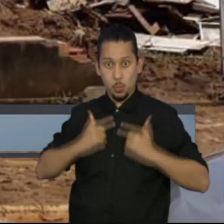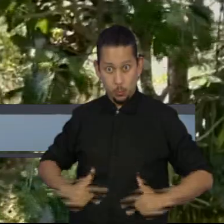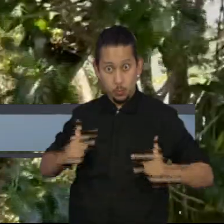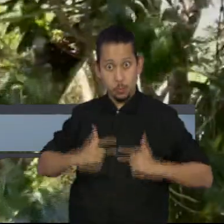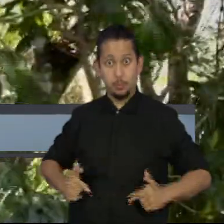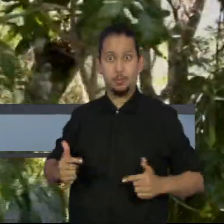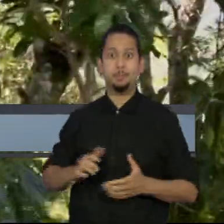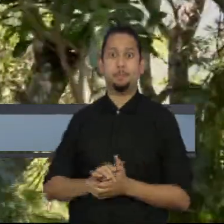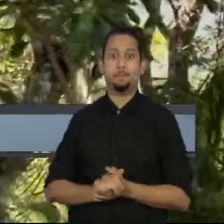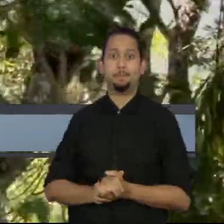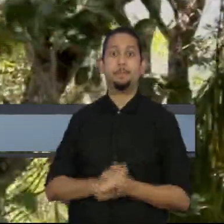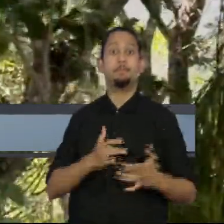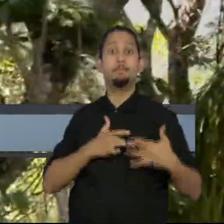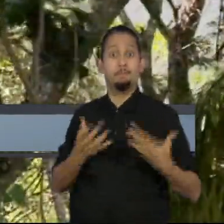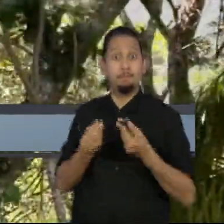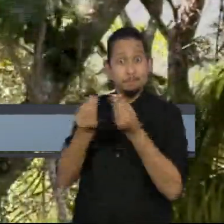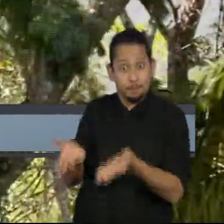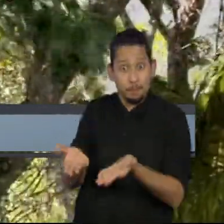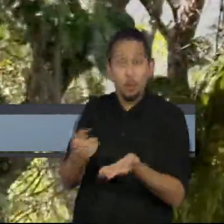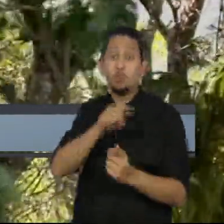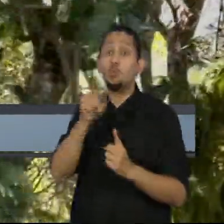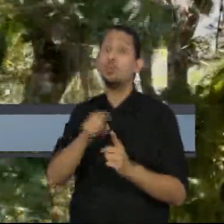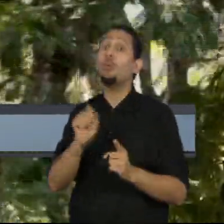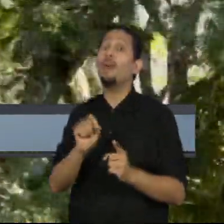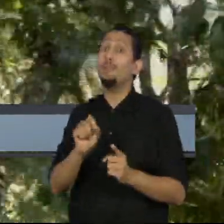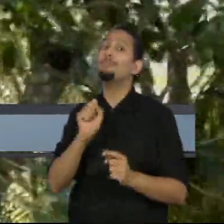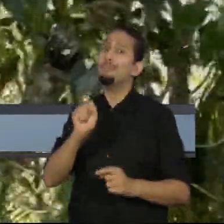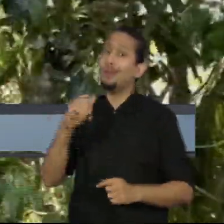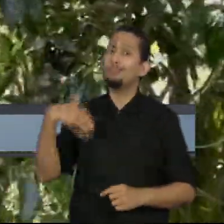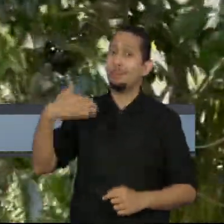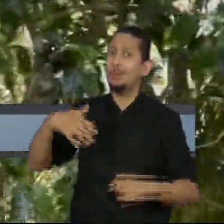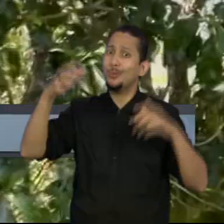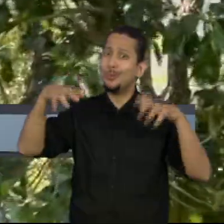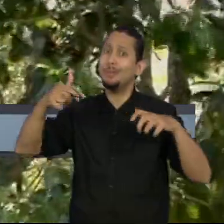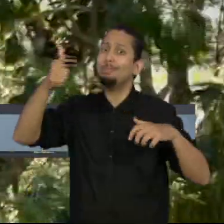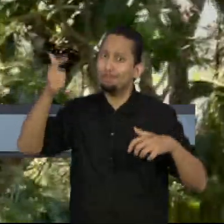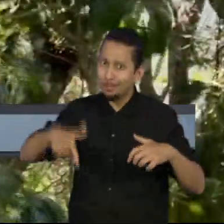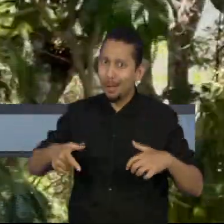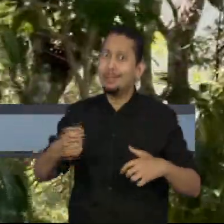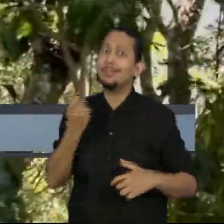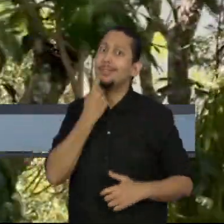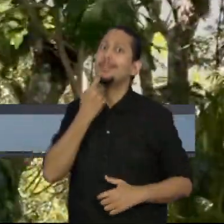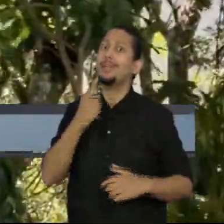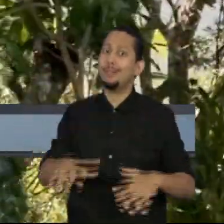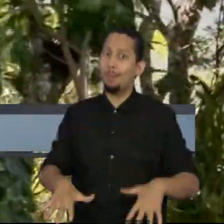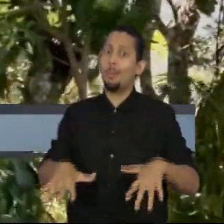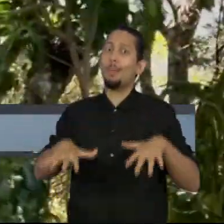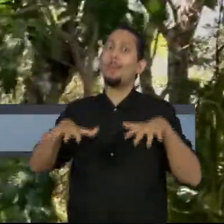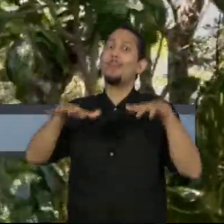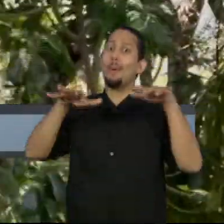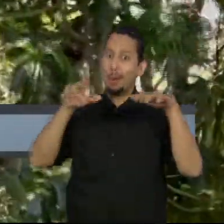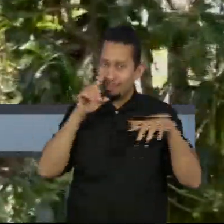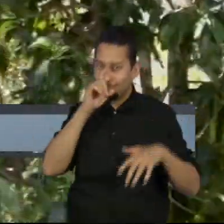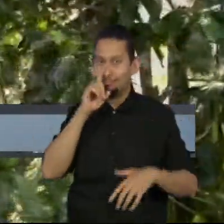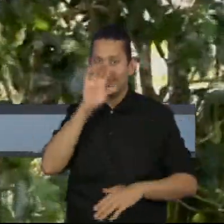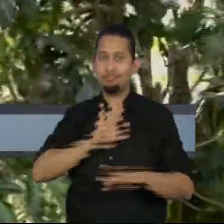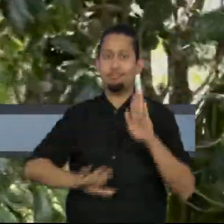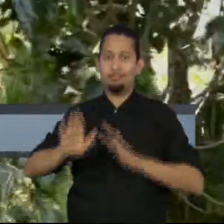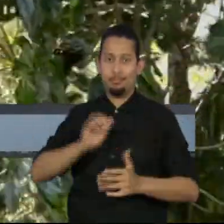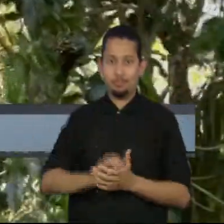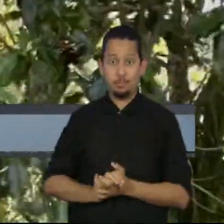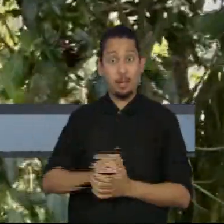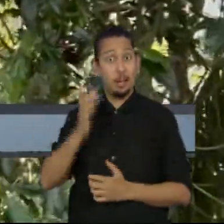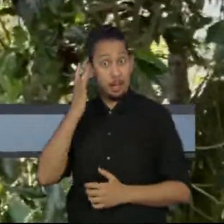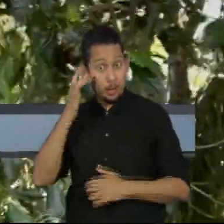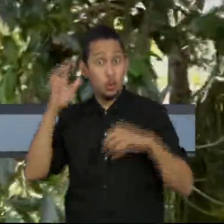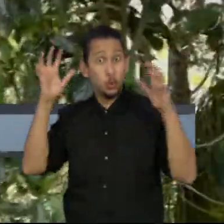afetados. A expectativa é de que a chuva volte à região do Vale do Itajaí nesta sexta-feira com intensidade. Amanhã,